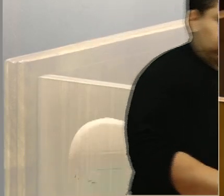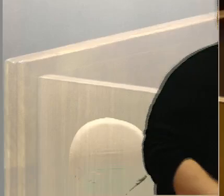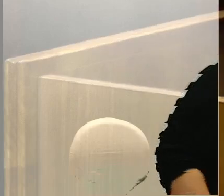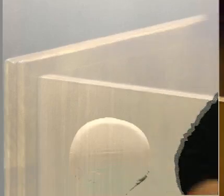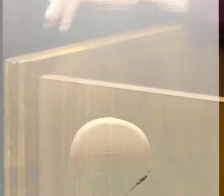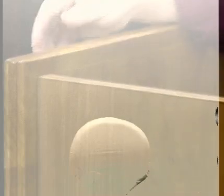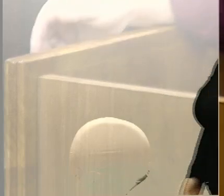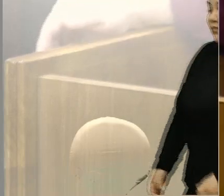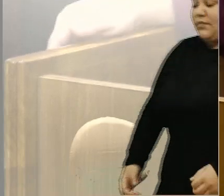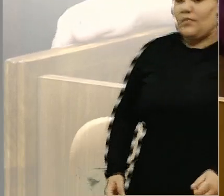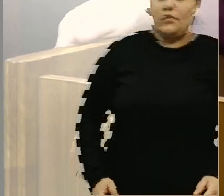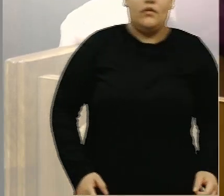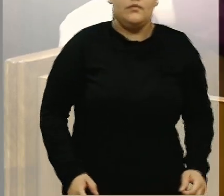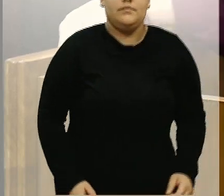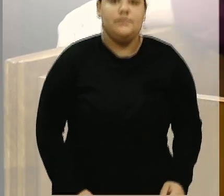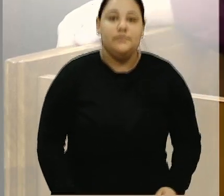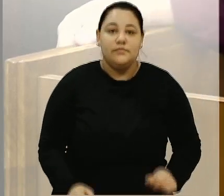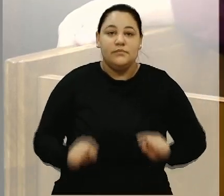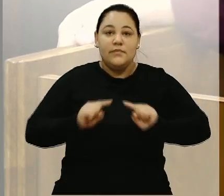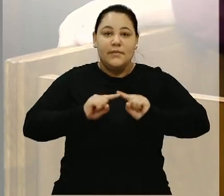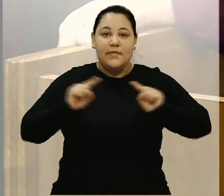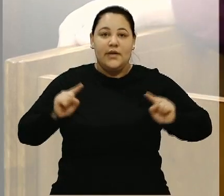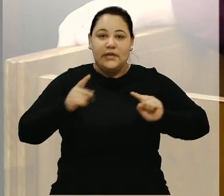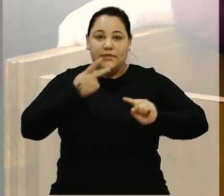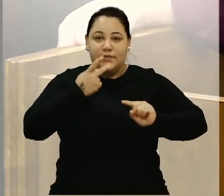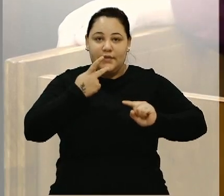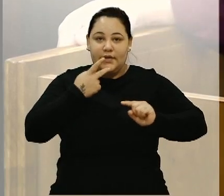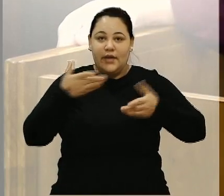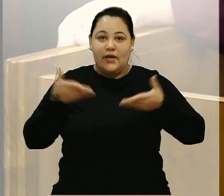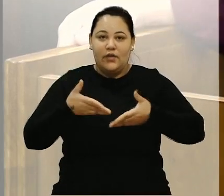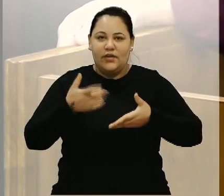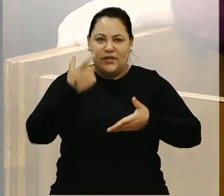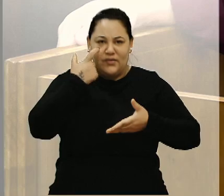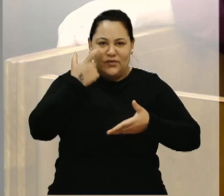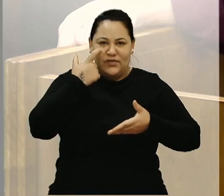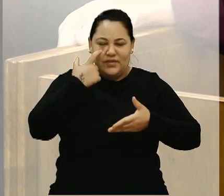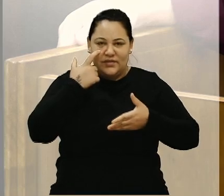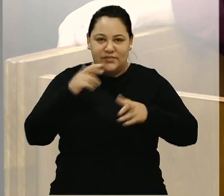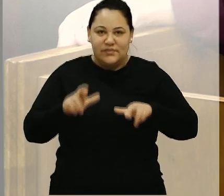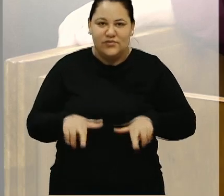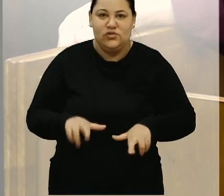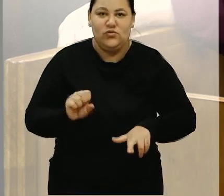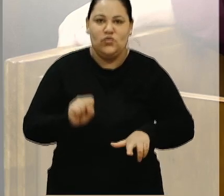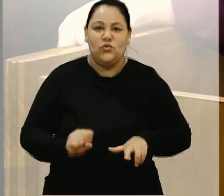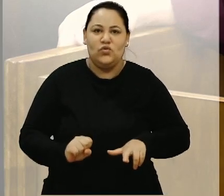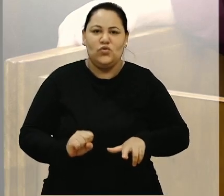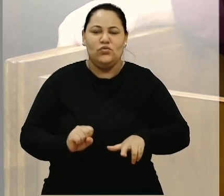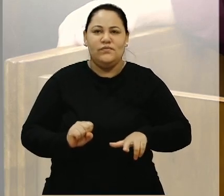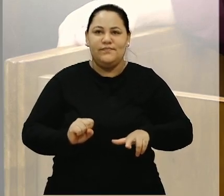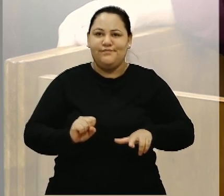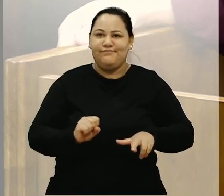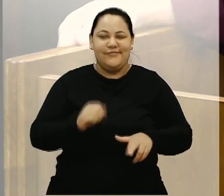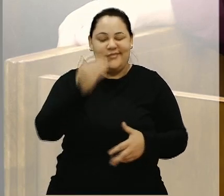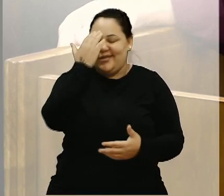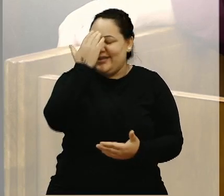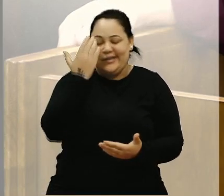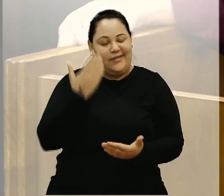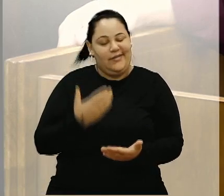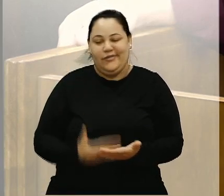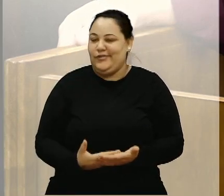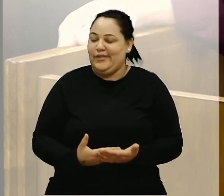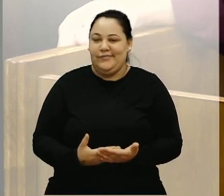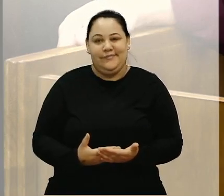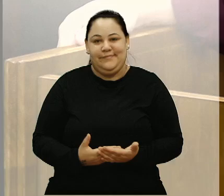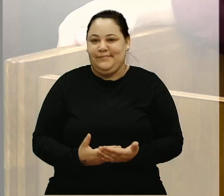da questão que eu vi agora há pouco aí da Zona Sul, né? É coisa inacreditável, né? E aí, o